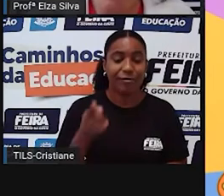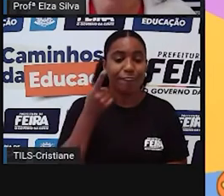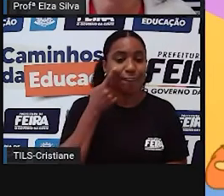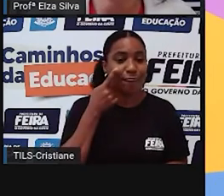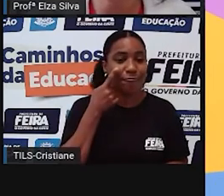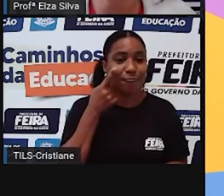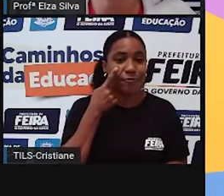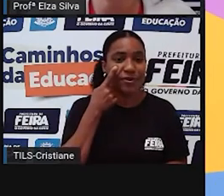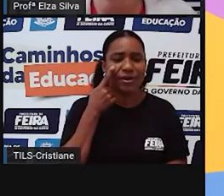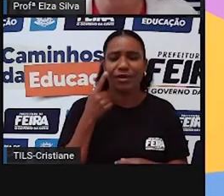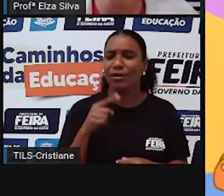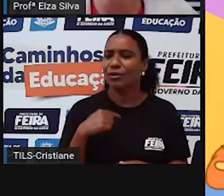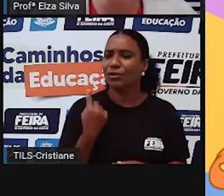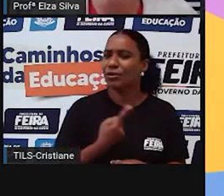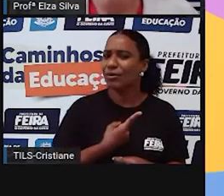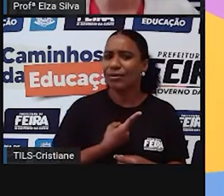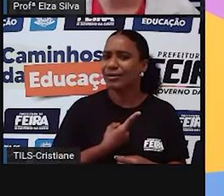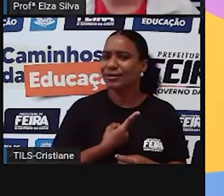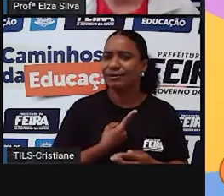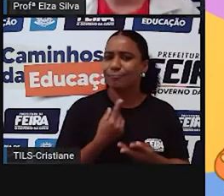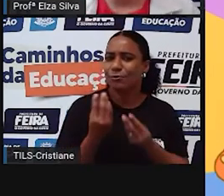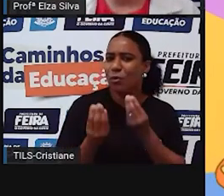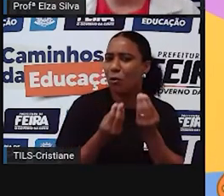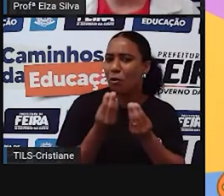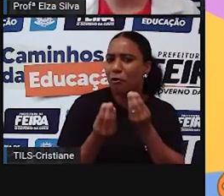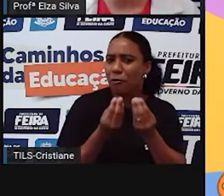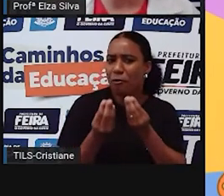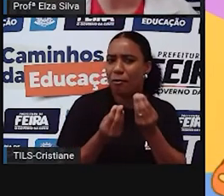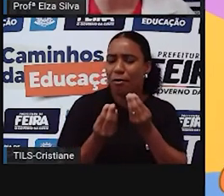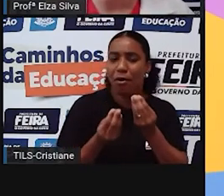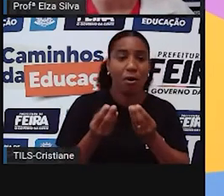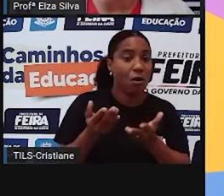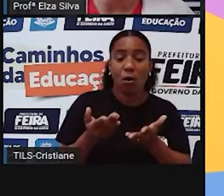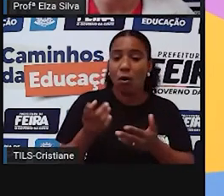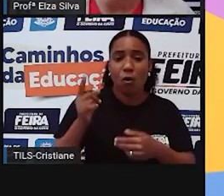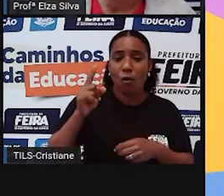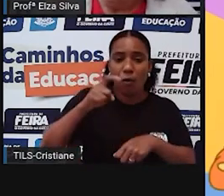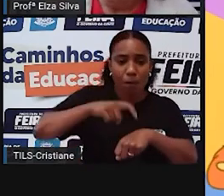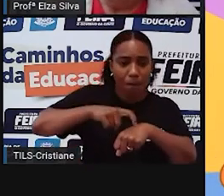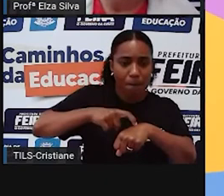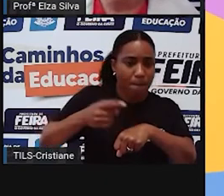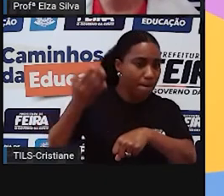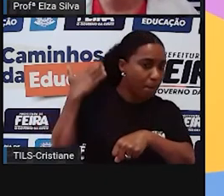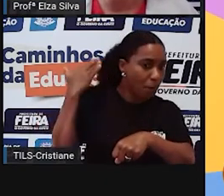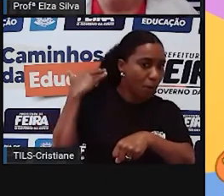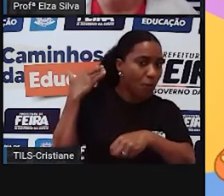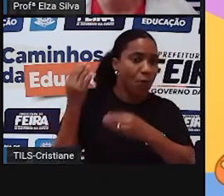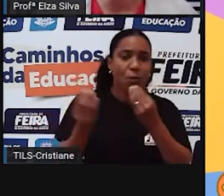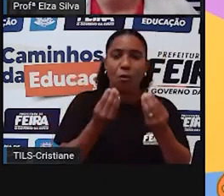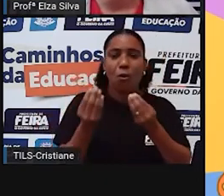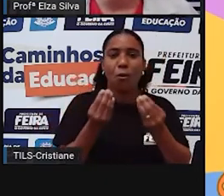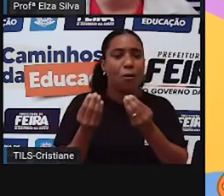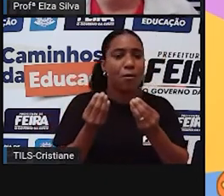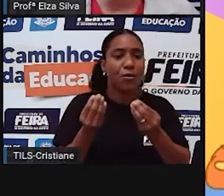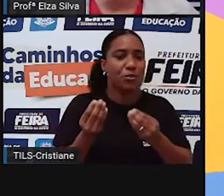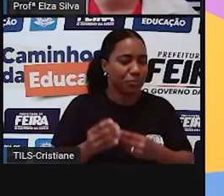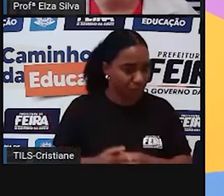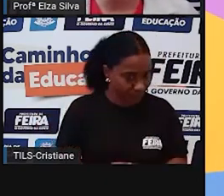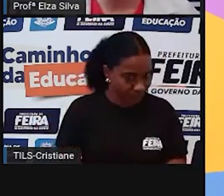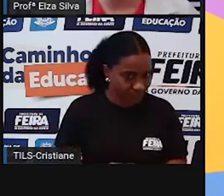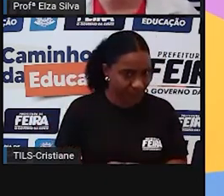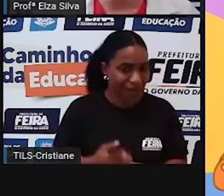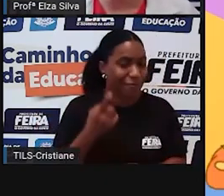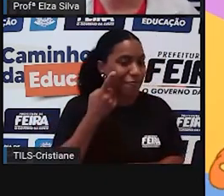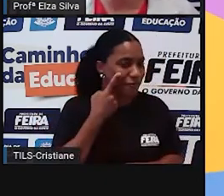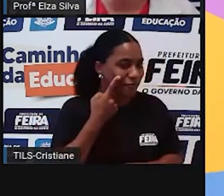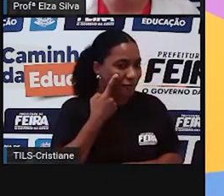agora como nós fazemos o passado de cada verbo desse. Repetindo que